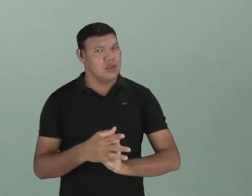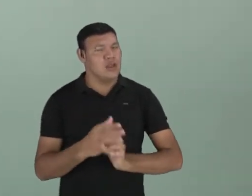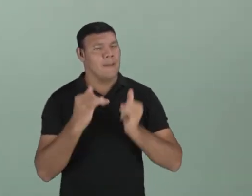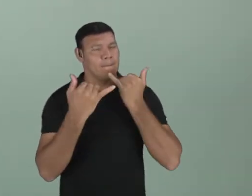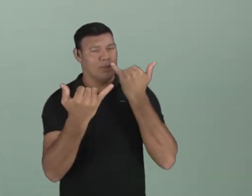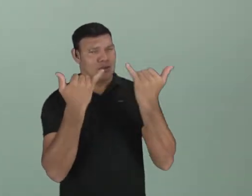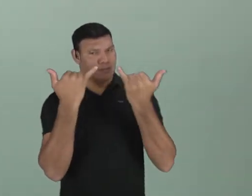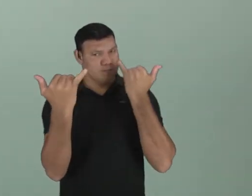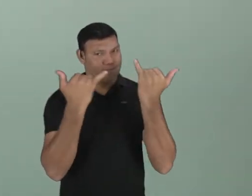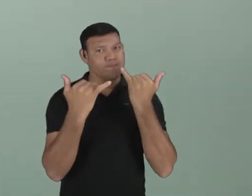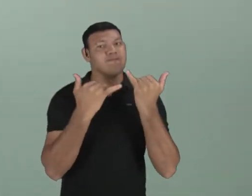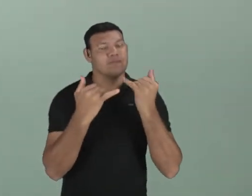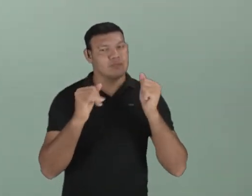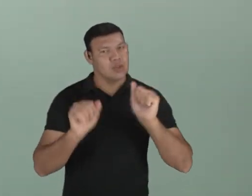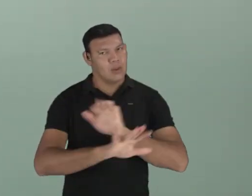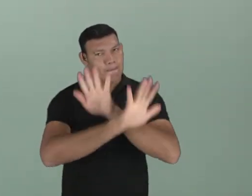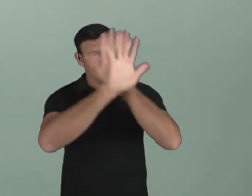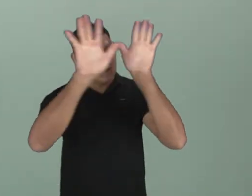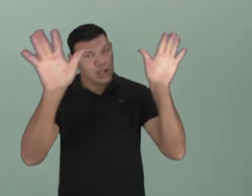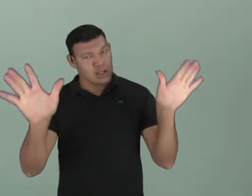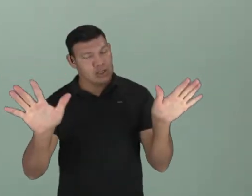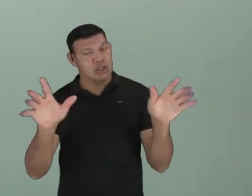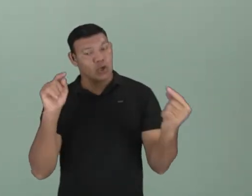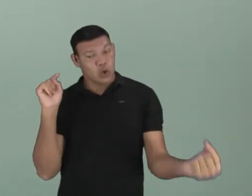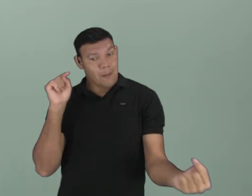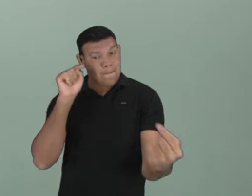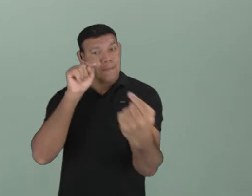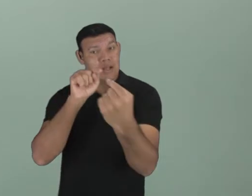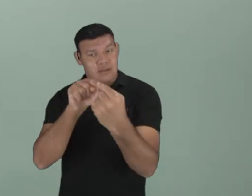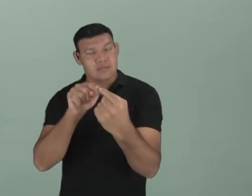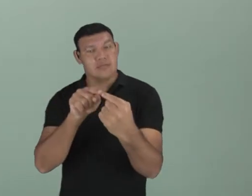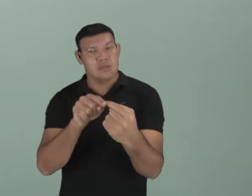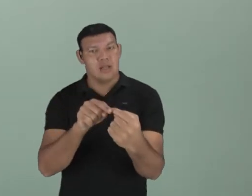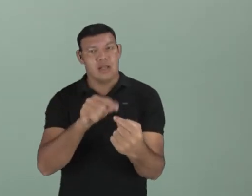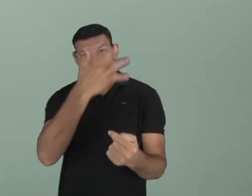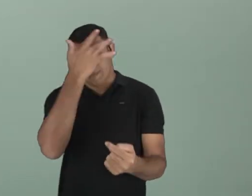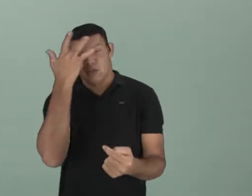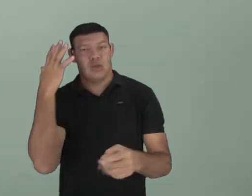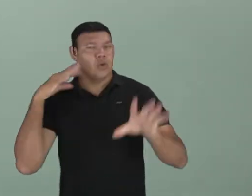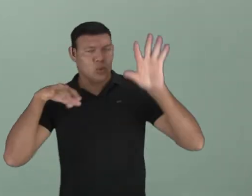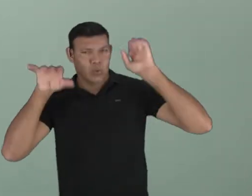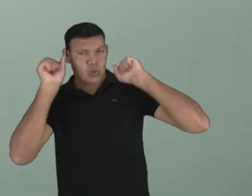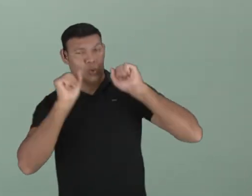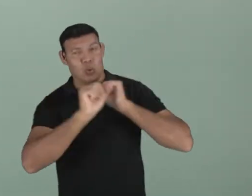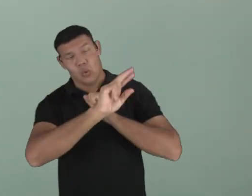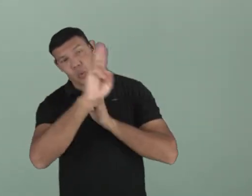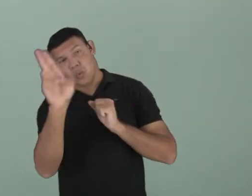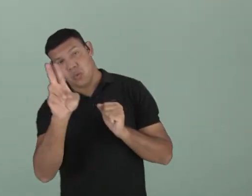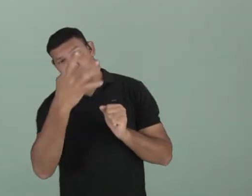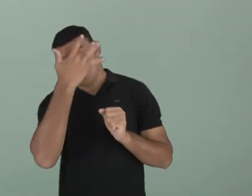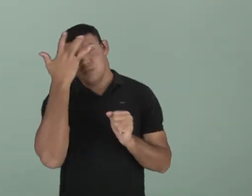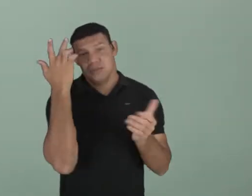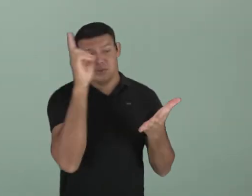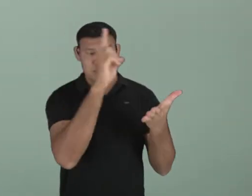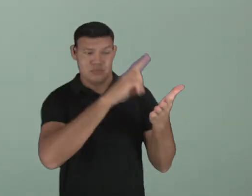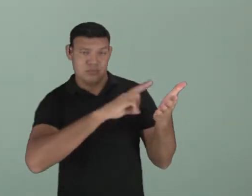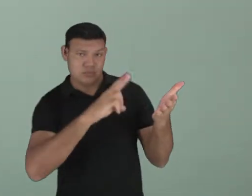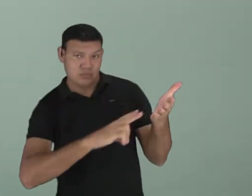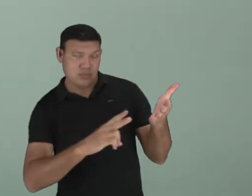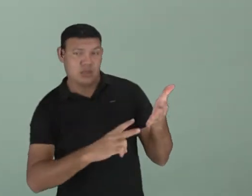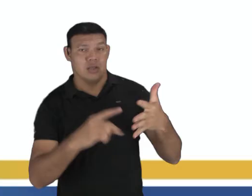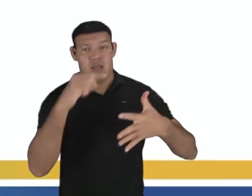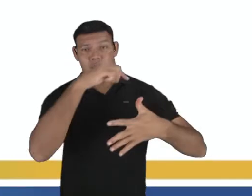sua mensagem saia clara para quem vai ouvir ou para quem vai ler, ok?